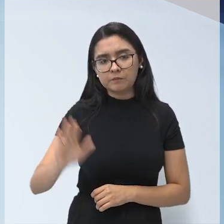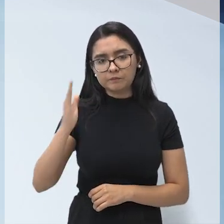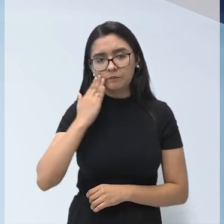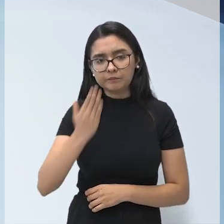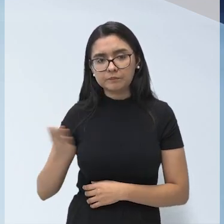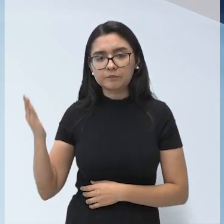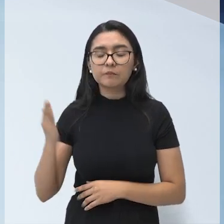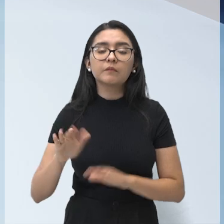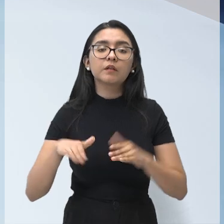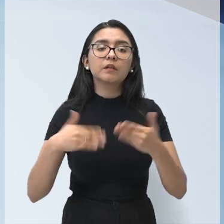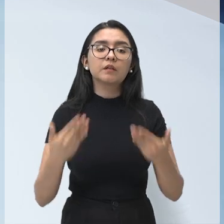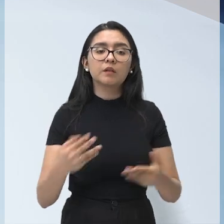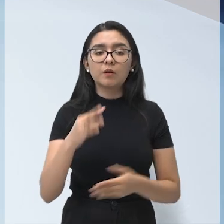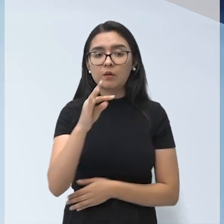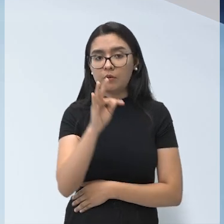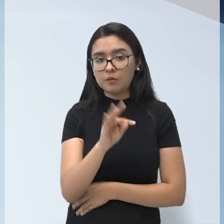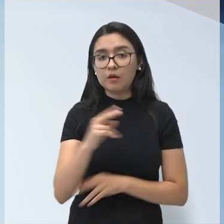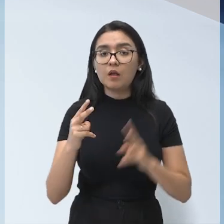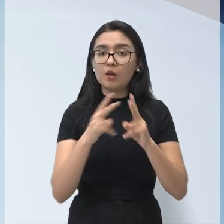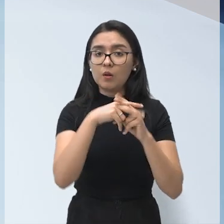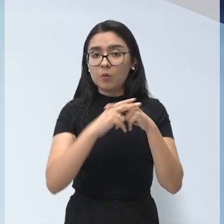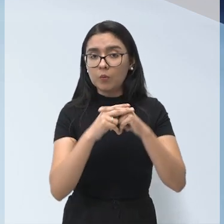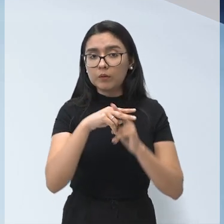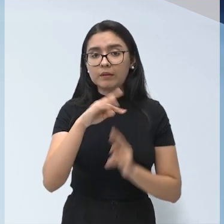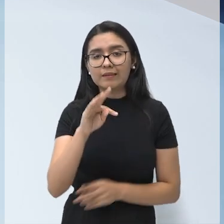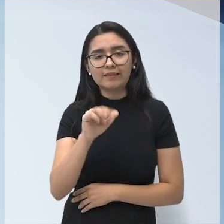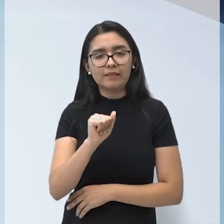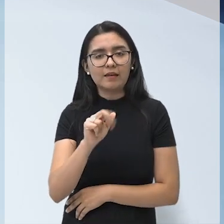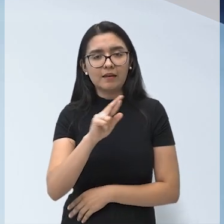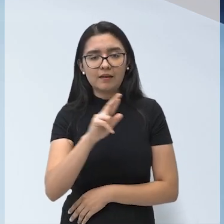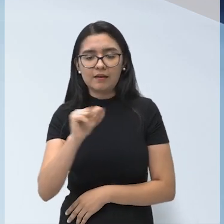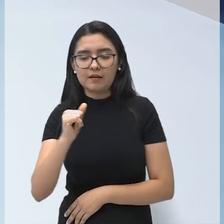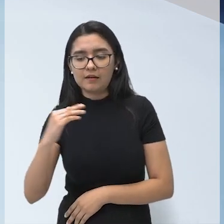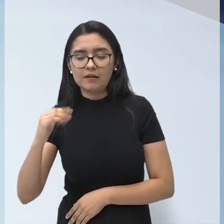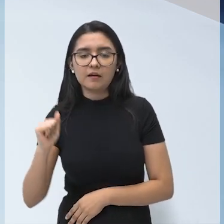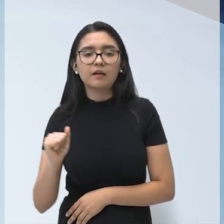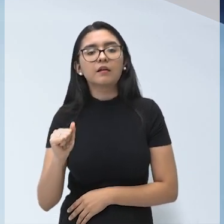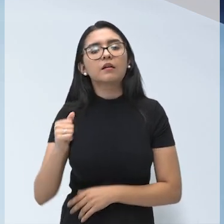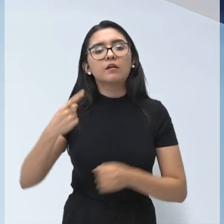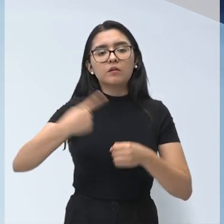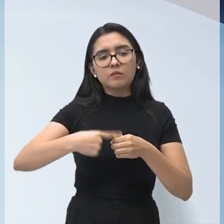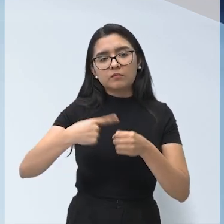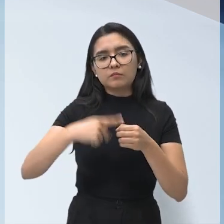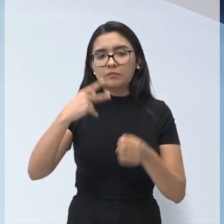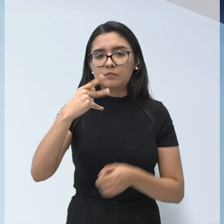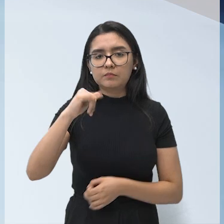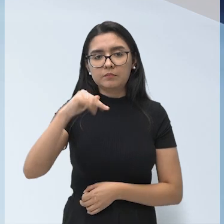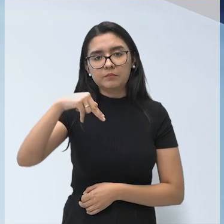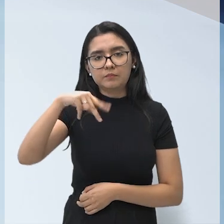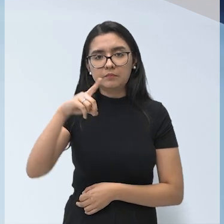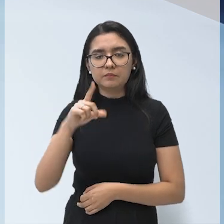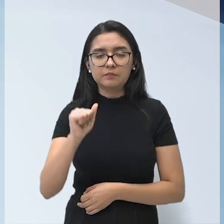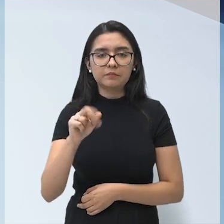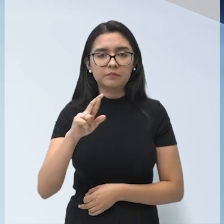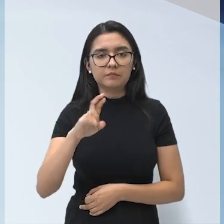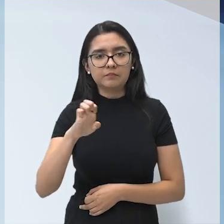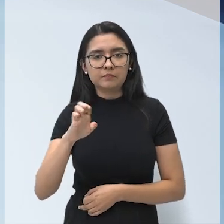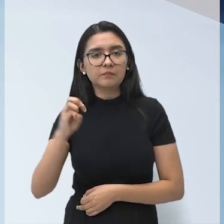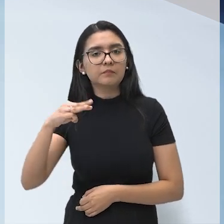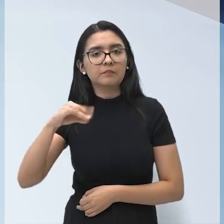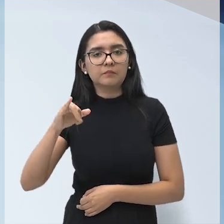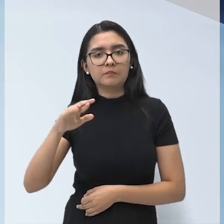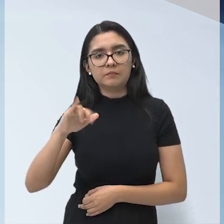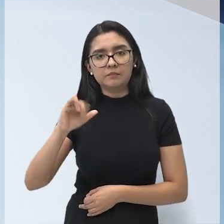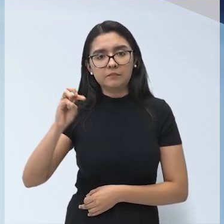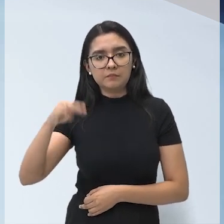Tarracá surgiu, né? Deu origem ali no município de Pindaré Mirim, tá bom? Então, foi ali